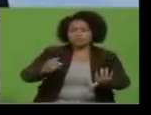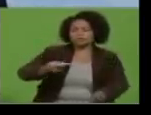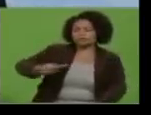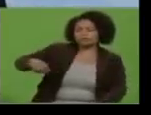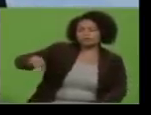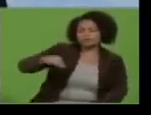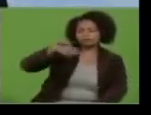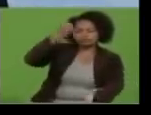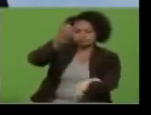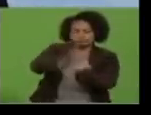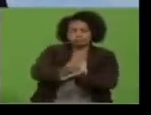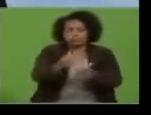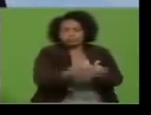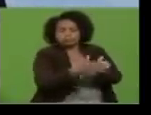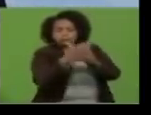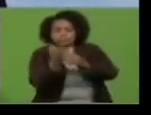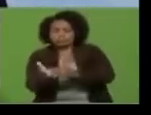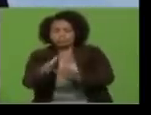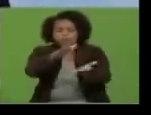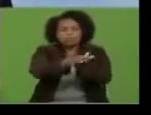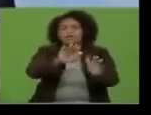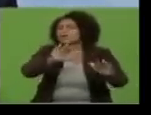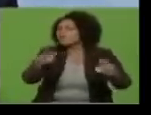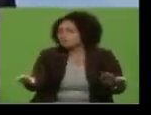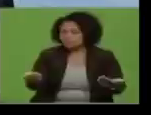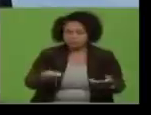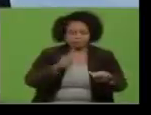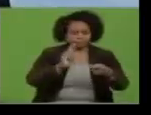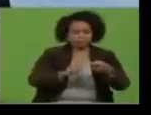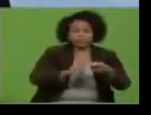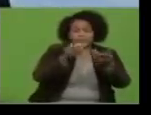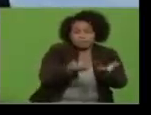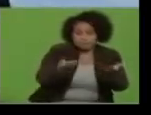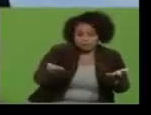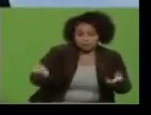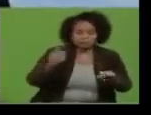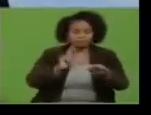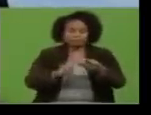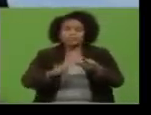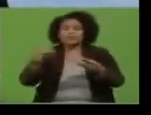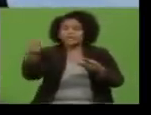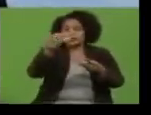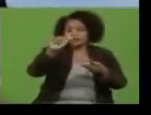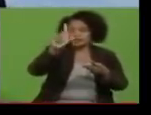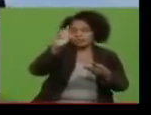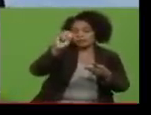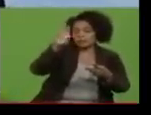abertura de galerias e museus, bem como o reinício da formação de